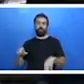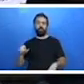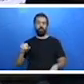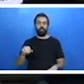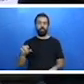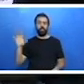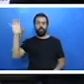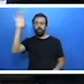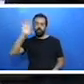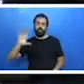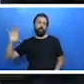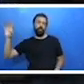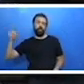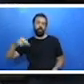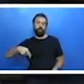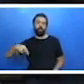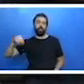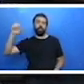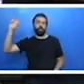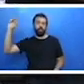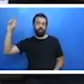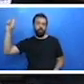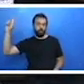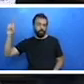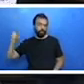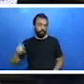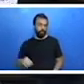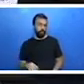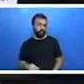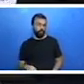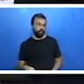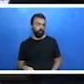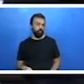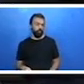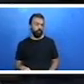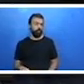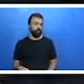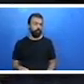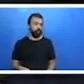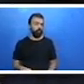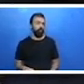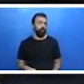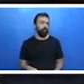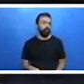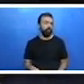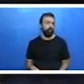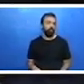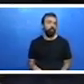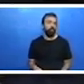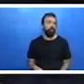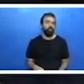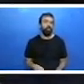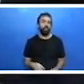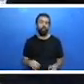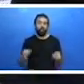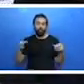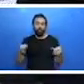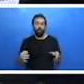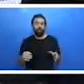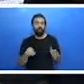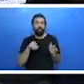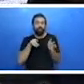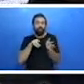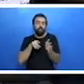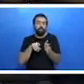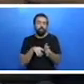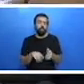cordel surgiu no Nordeste do Brasil, espalhando-se depois para outros países onde alcançou grande sucesso. Foi trazido pelos portugueses